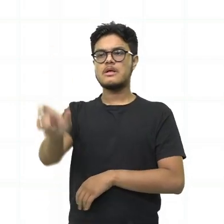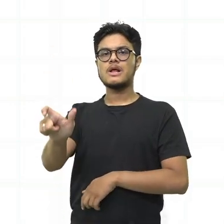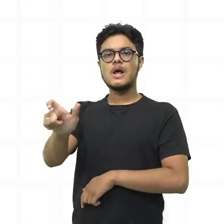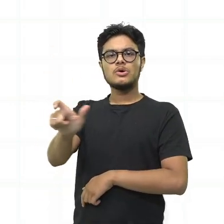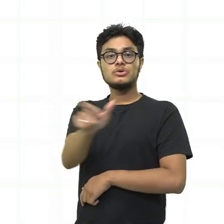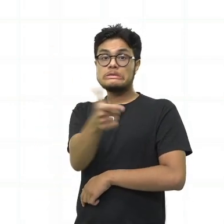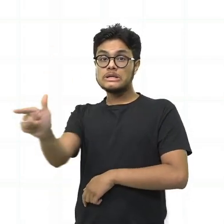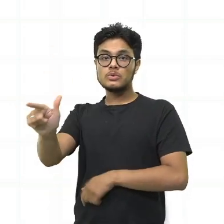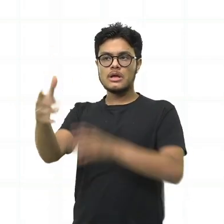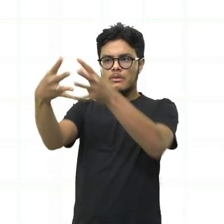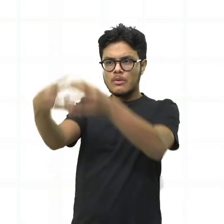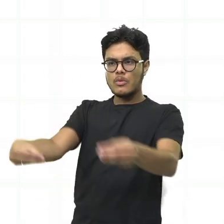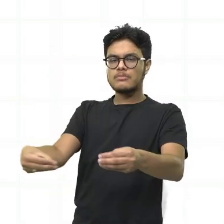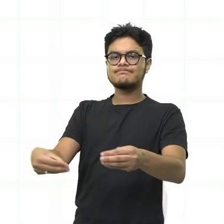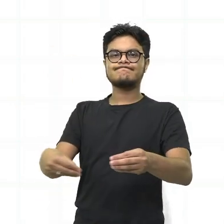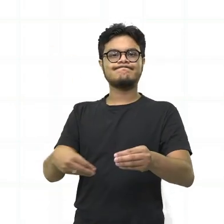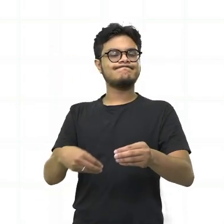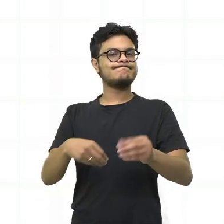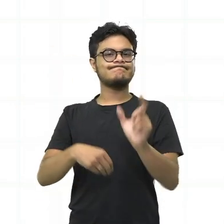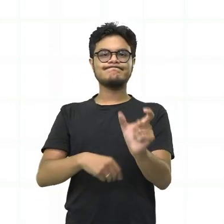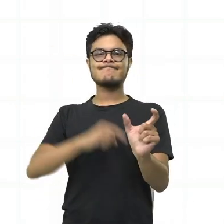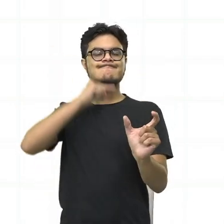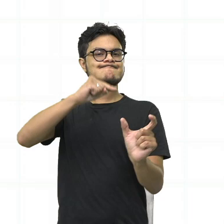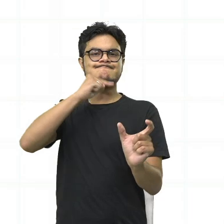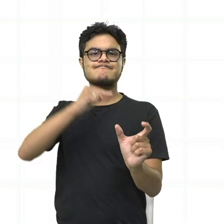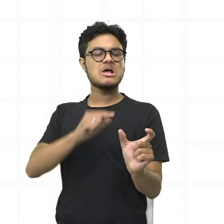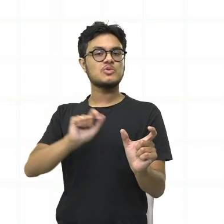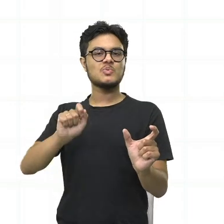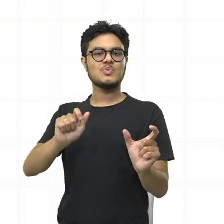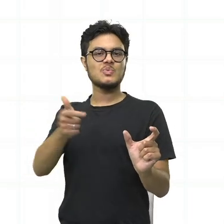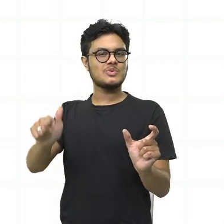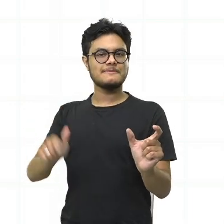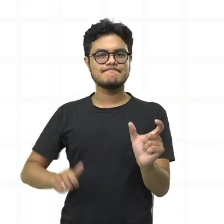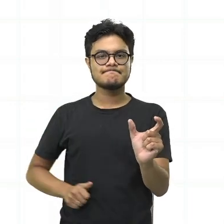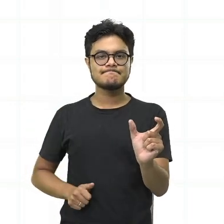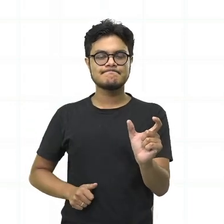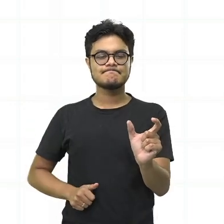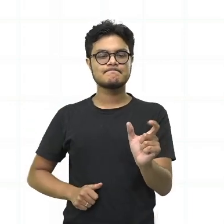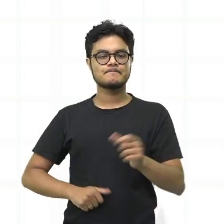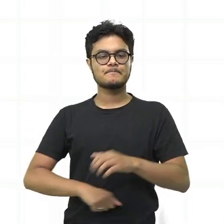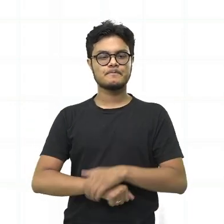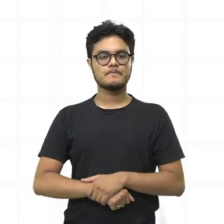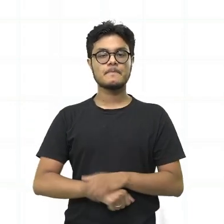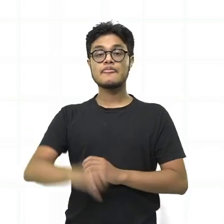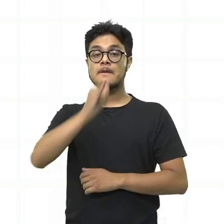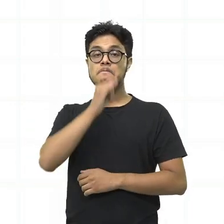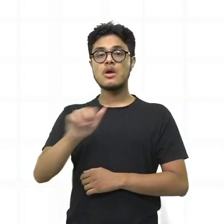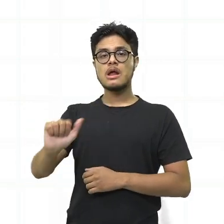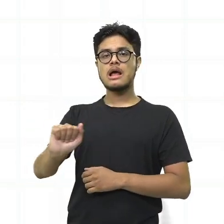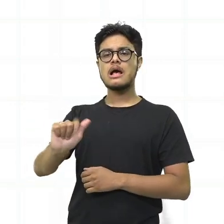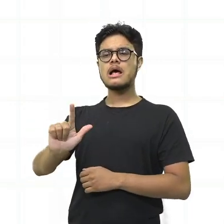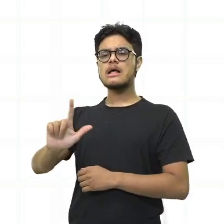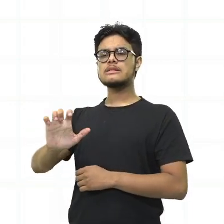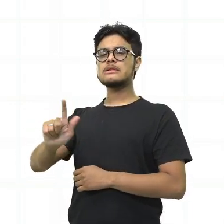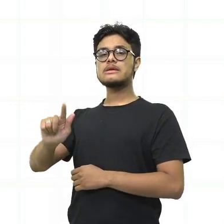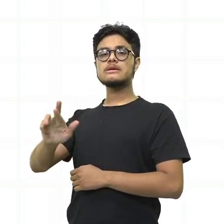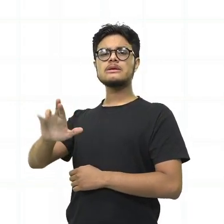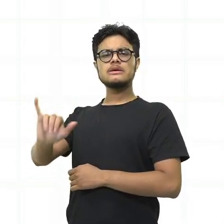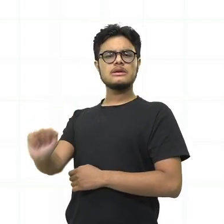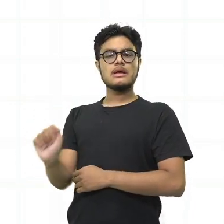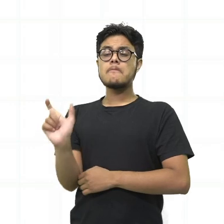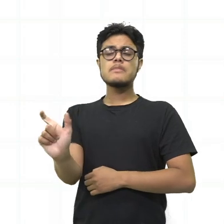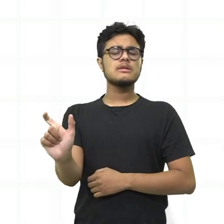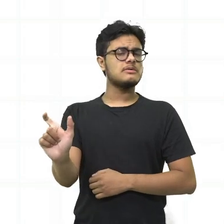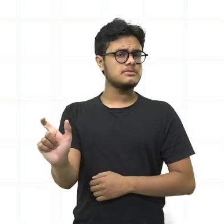substantivo abstrato não é capaz de ser produzido. Então, como exemplo, nós temos alegria, né? Olha